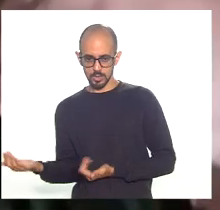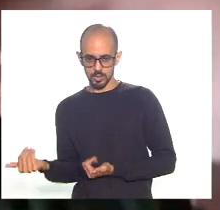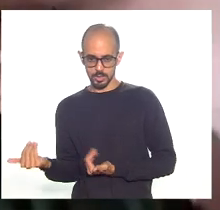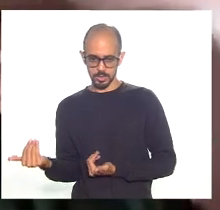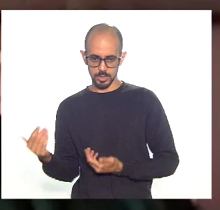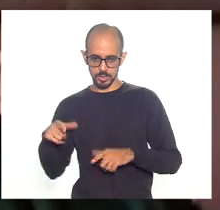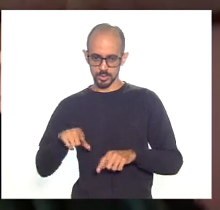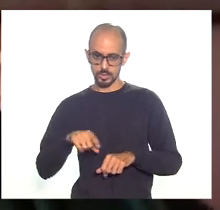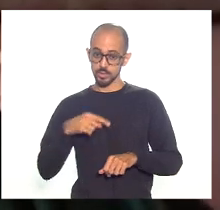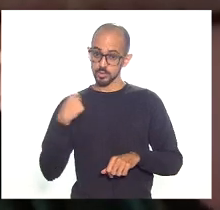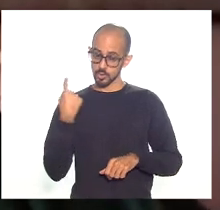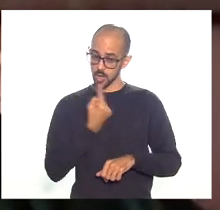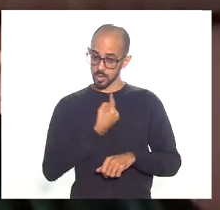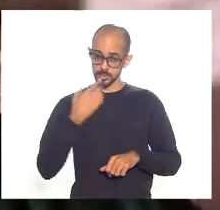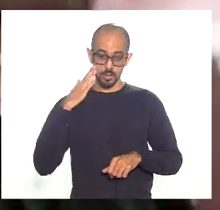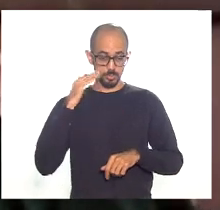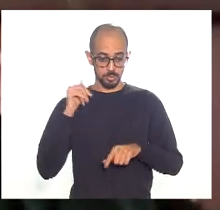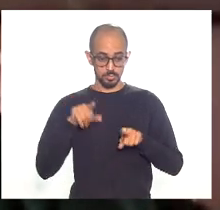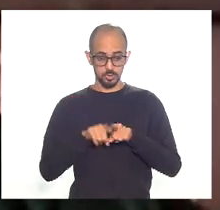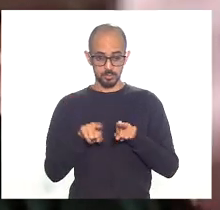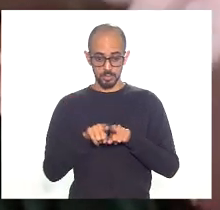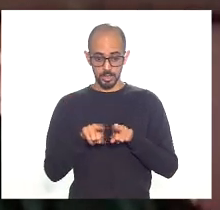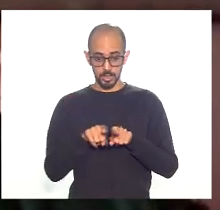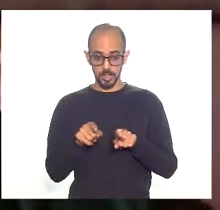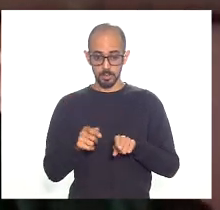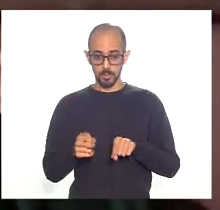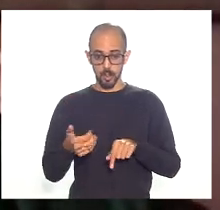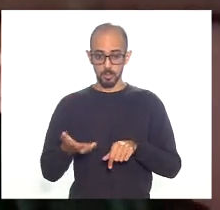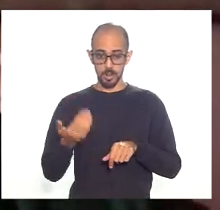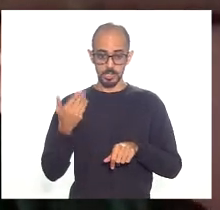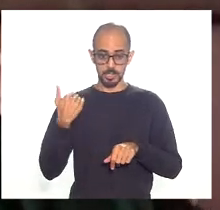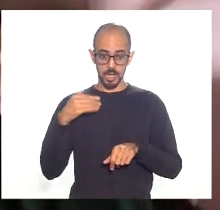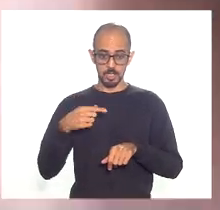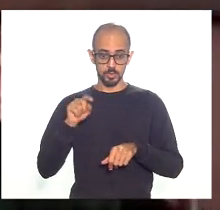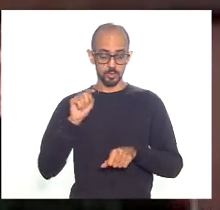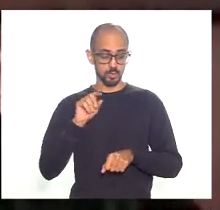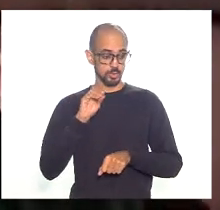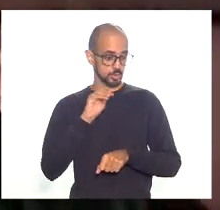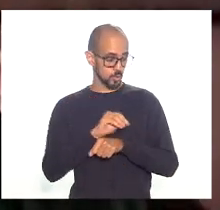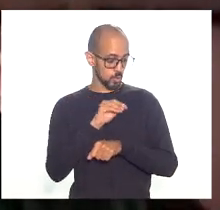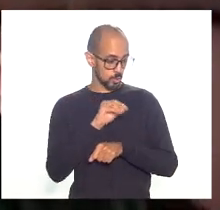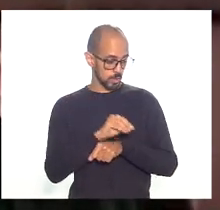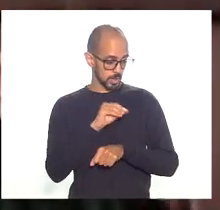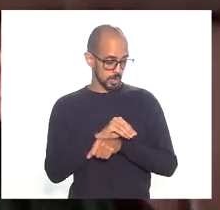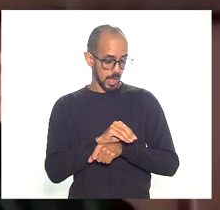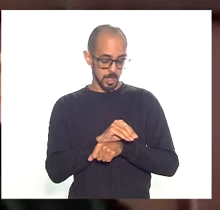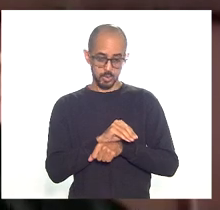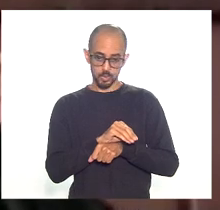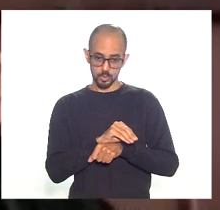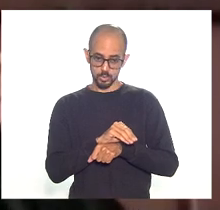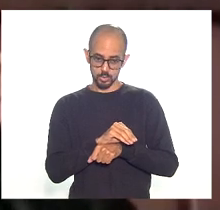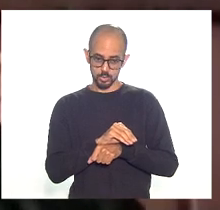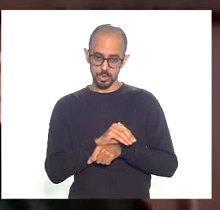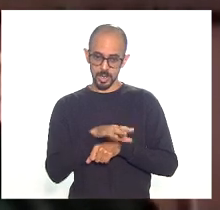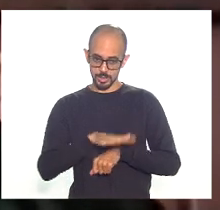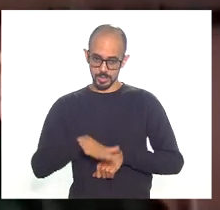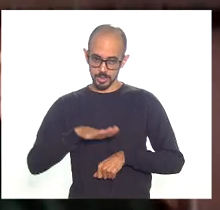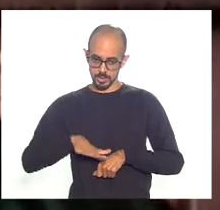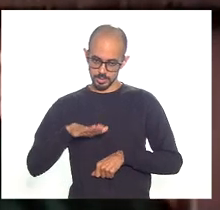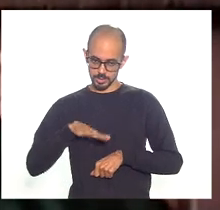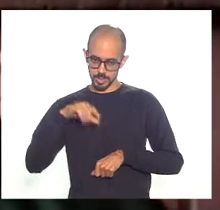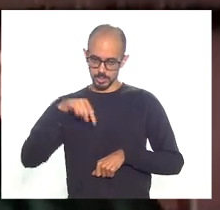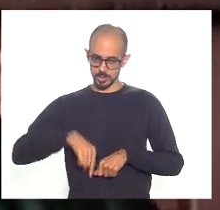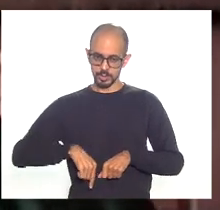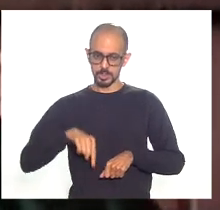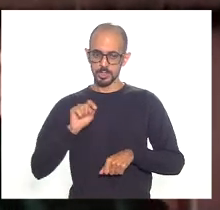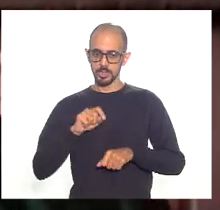sabe que é muito recente o cuidado, o olhar para a criança na sociedade ocidental, e a gente tem um projeto como